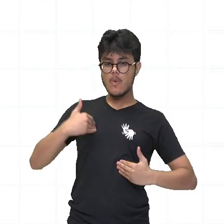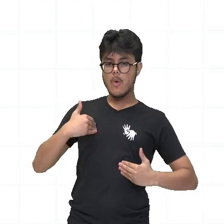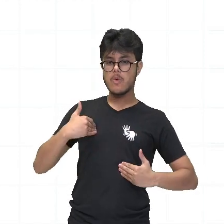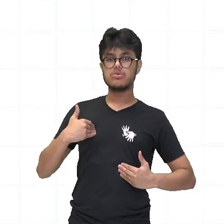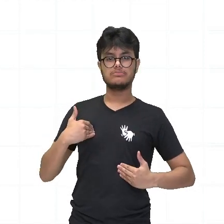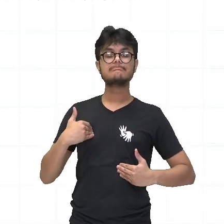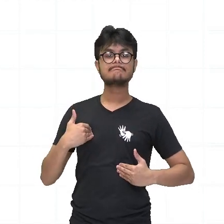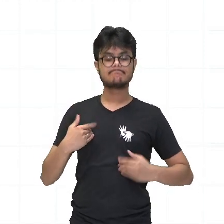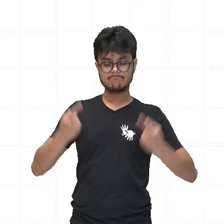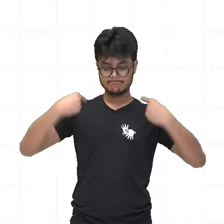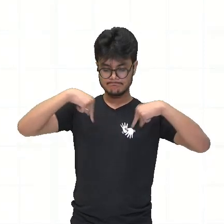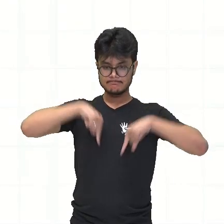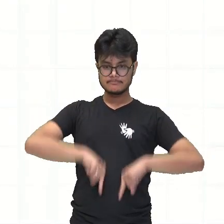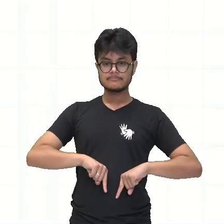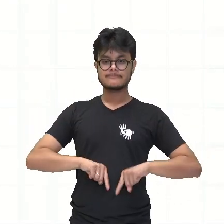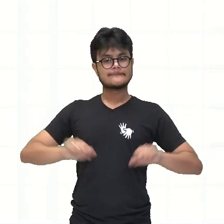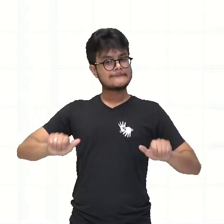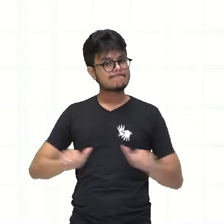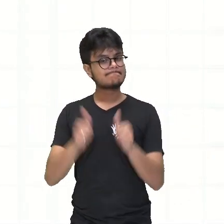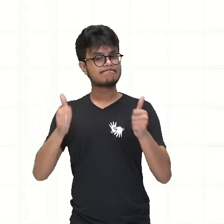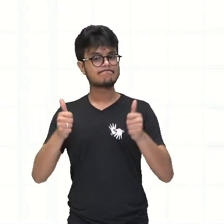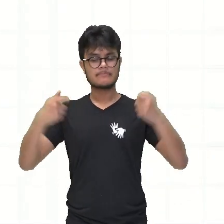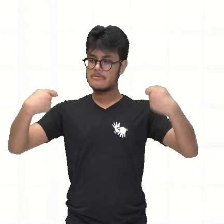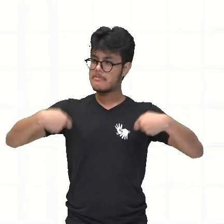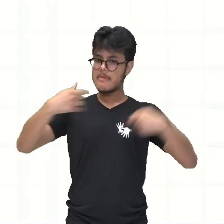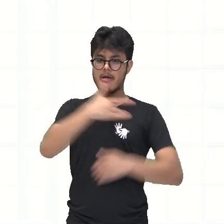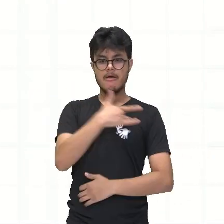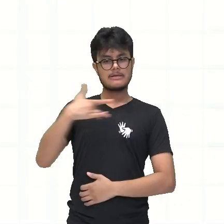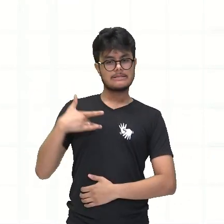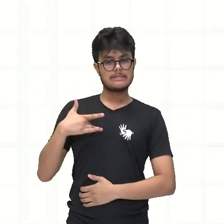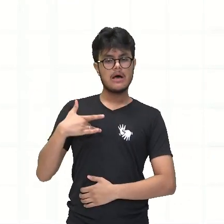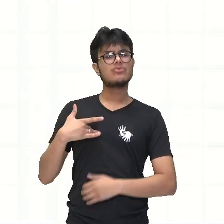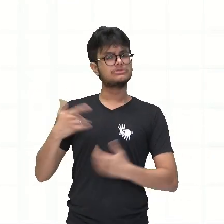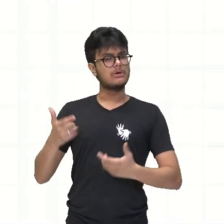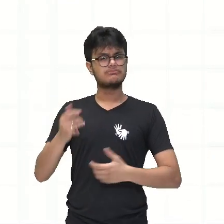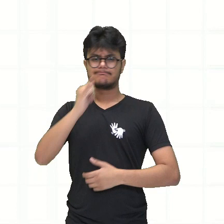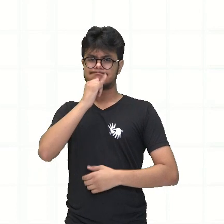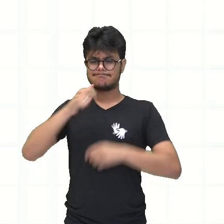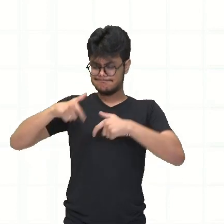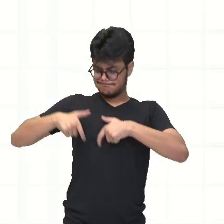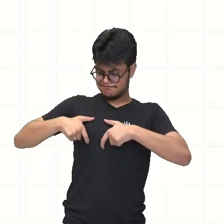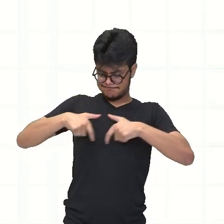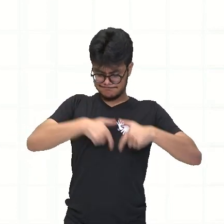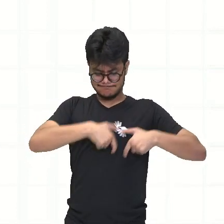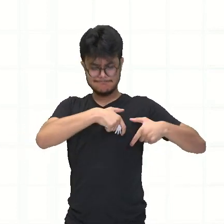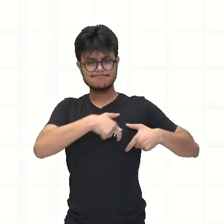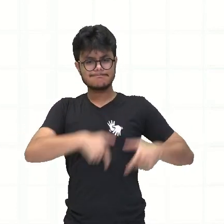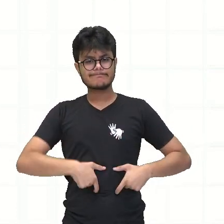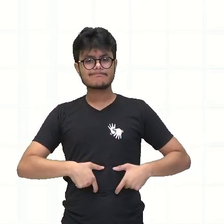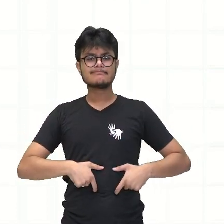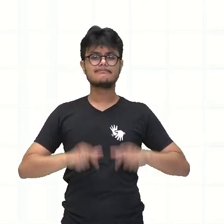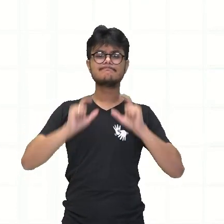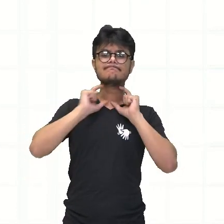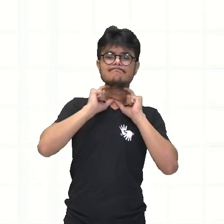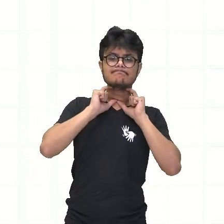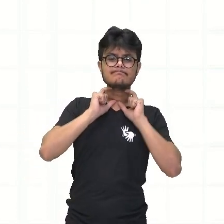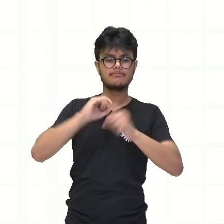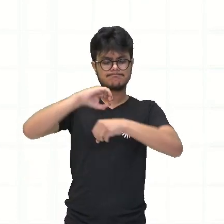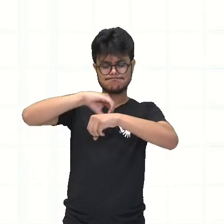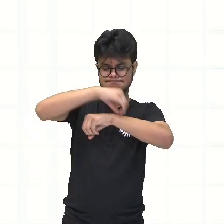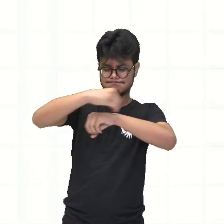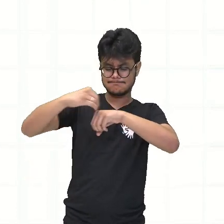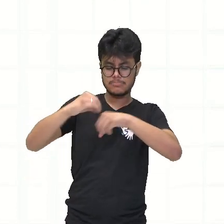pelo conjunto de órgãos, tecidos, glândulas e células que são responsáveis